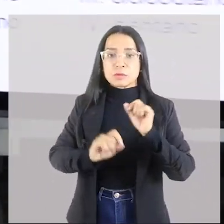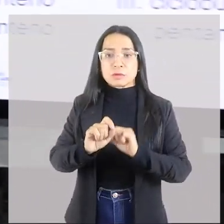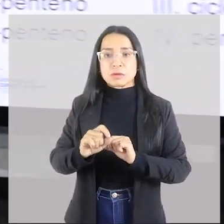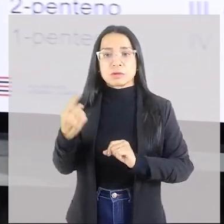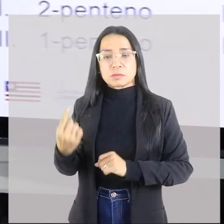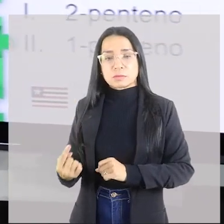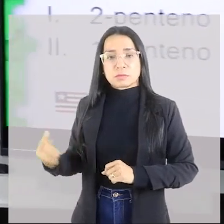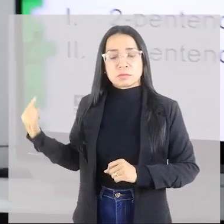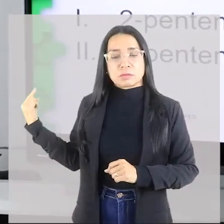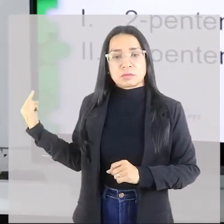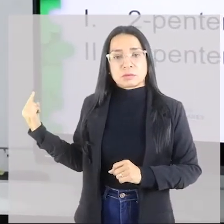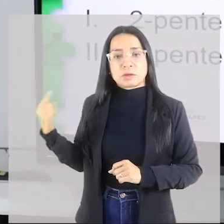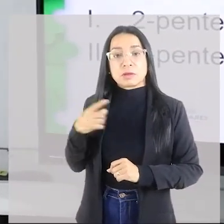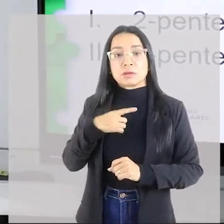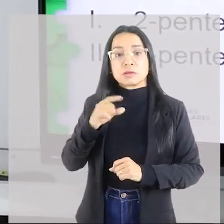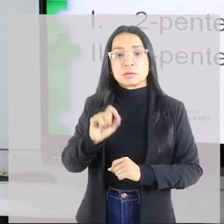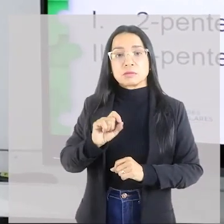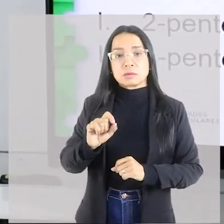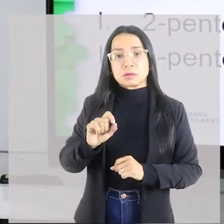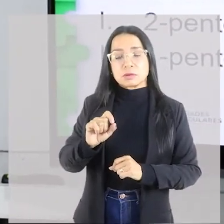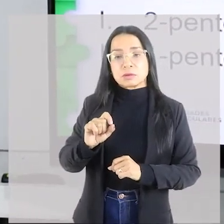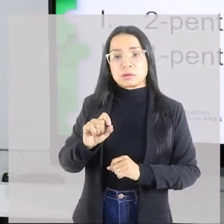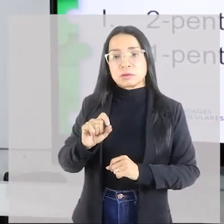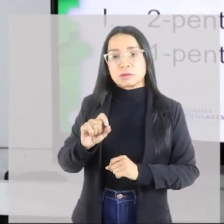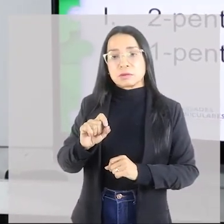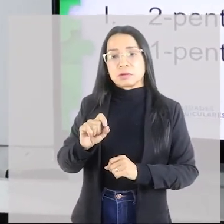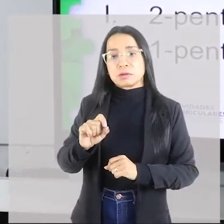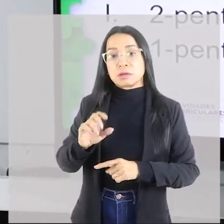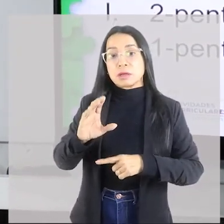aqui. Então, eu tenho que ter 5 carbonos.